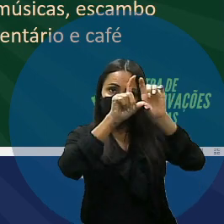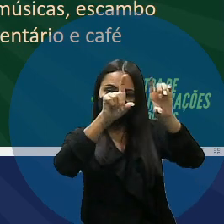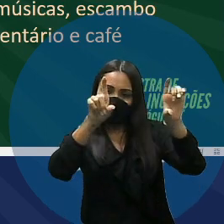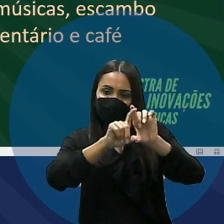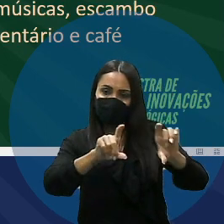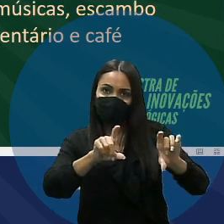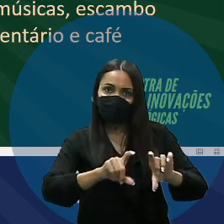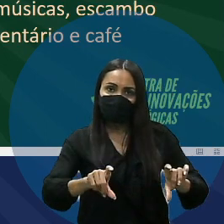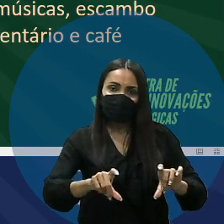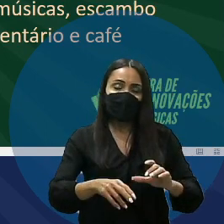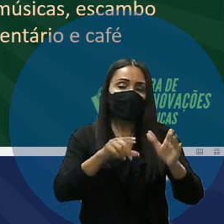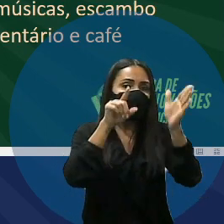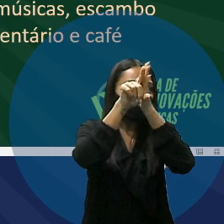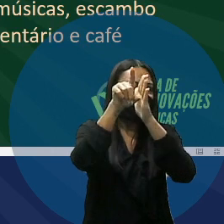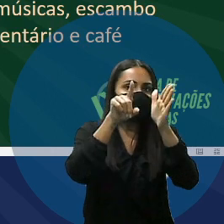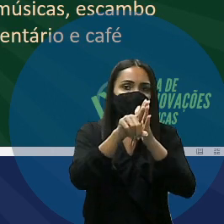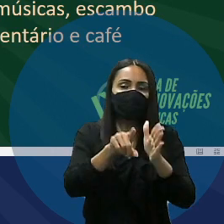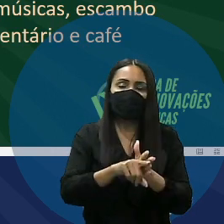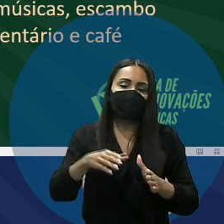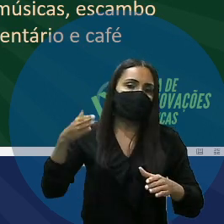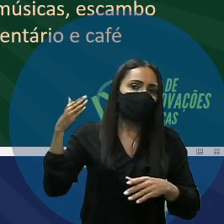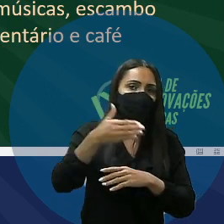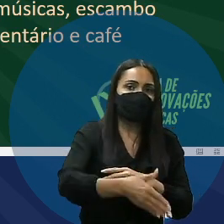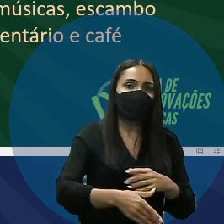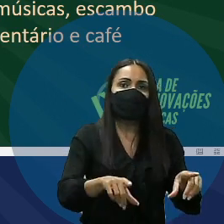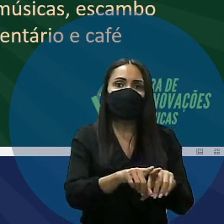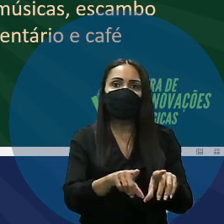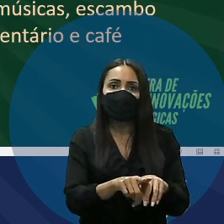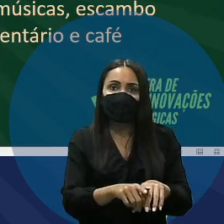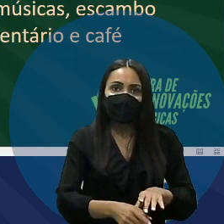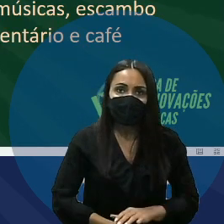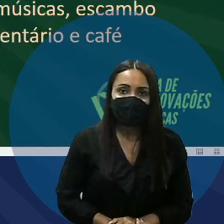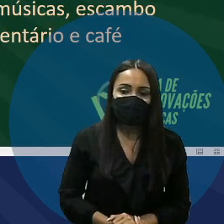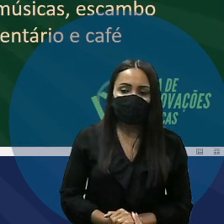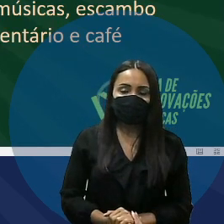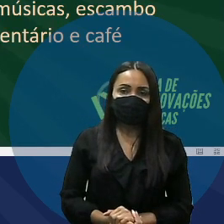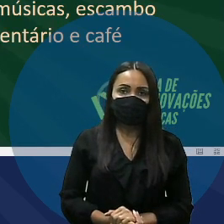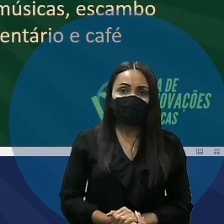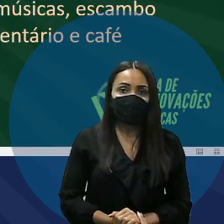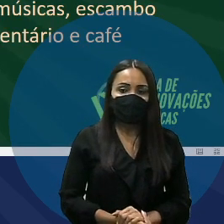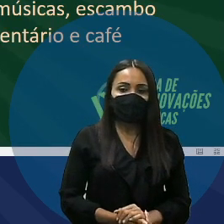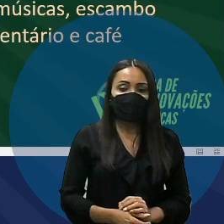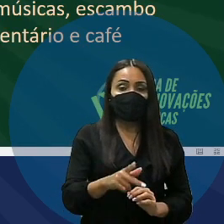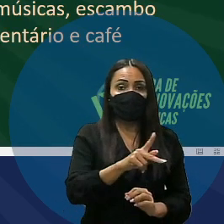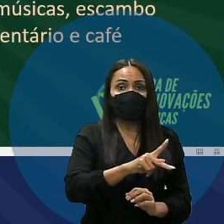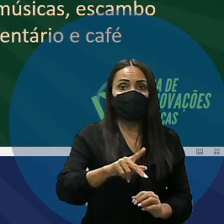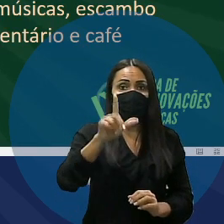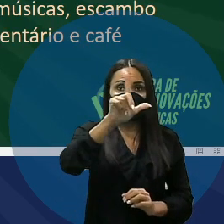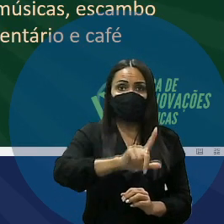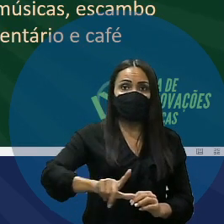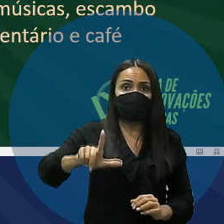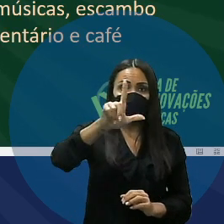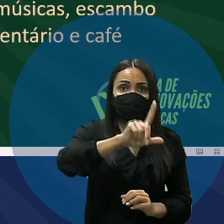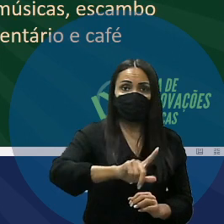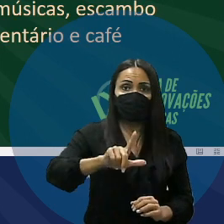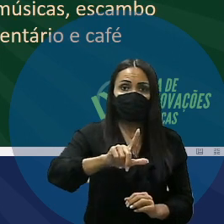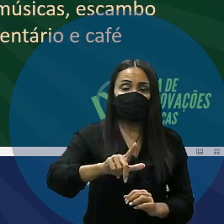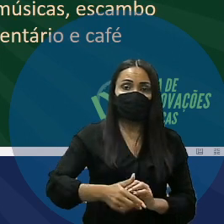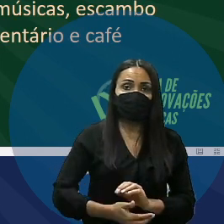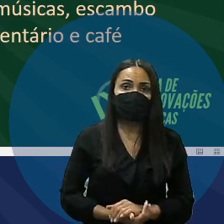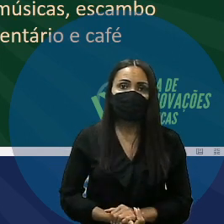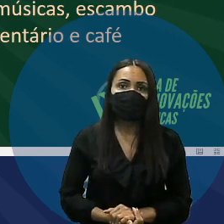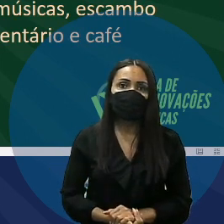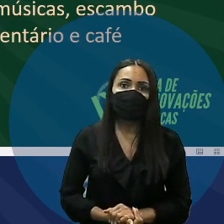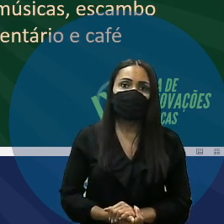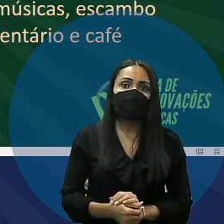e perguntas com participação do professor de literatura da escola, esse que eu falei anteriormente, o